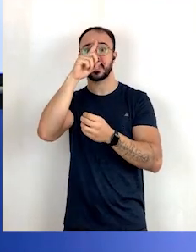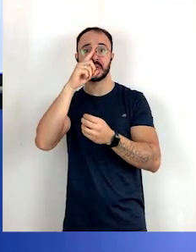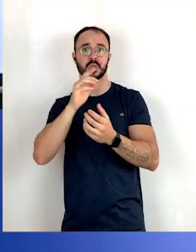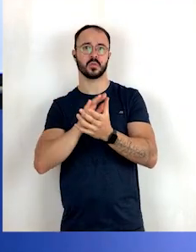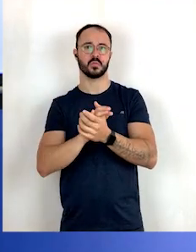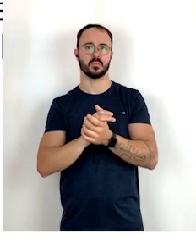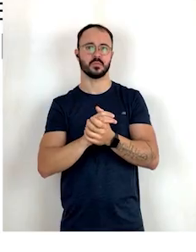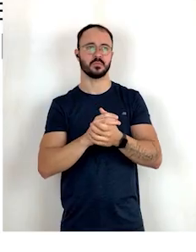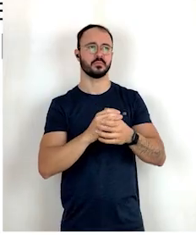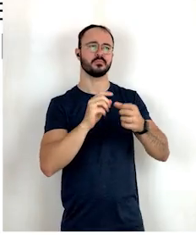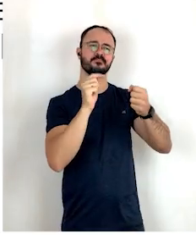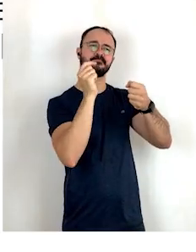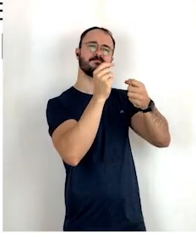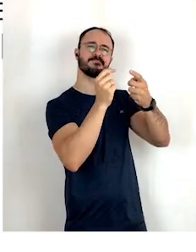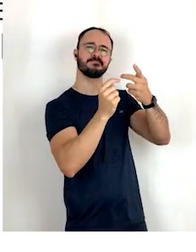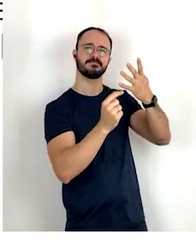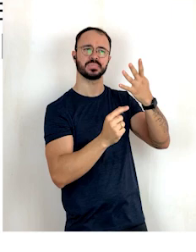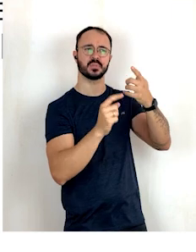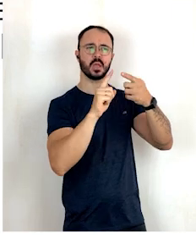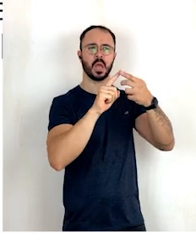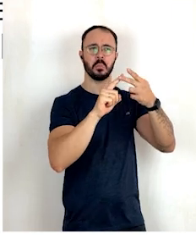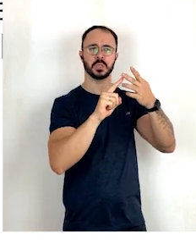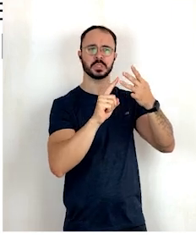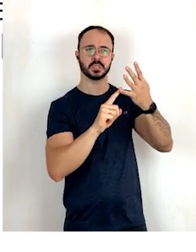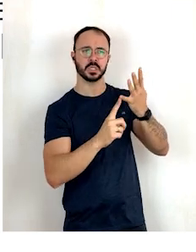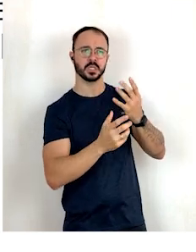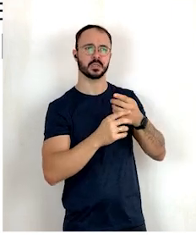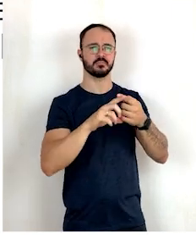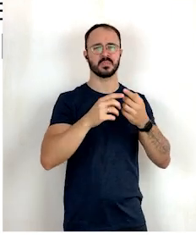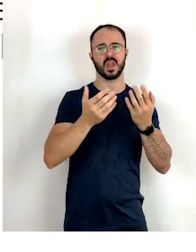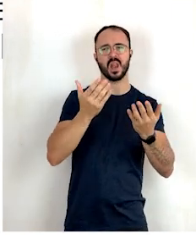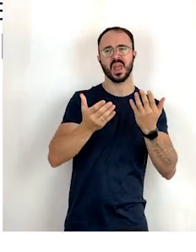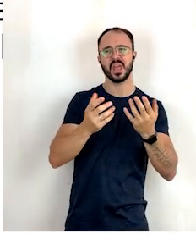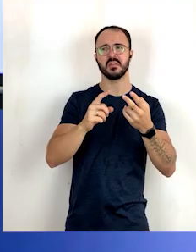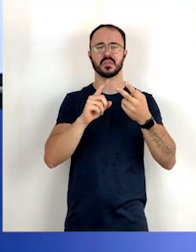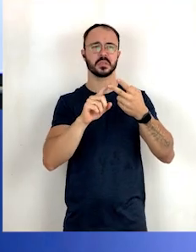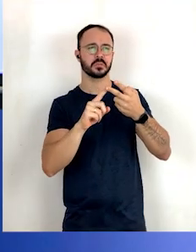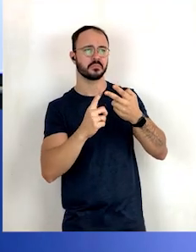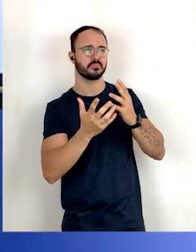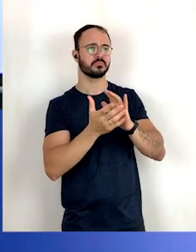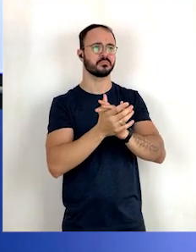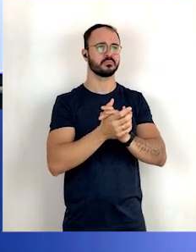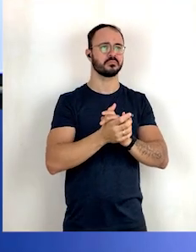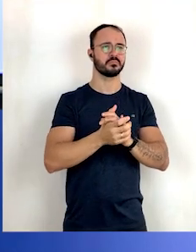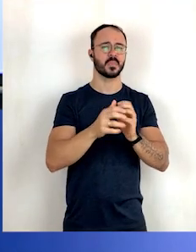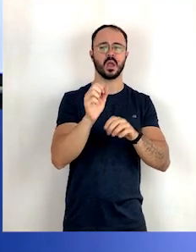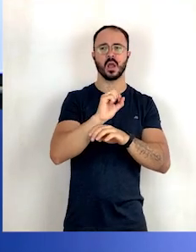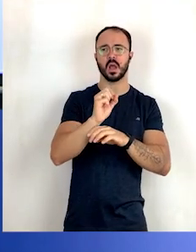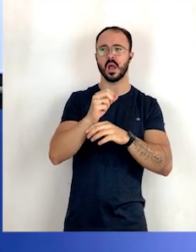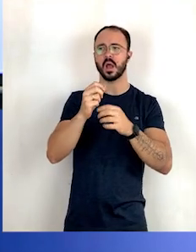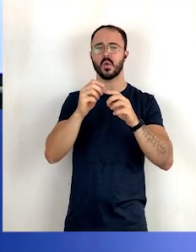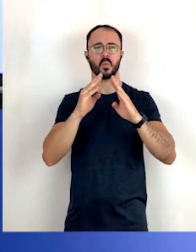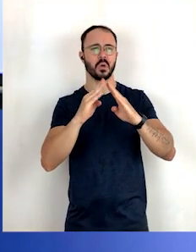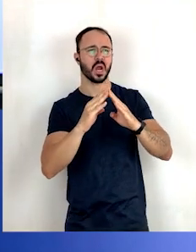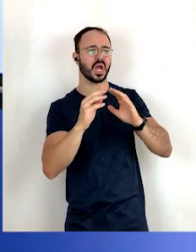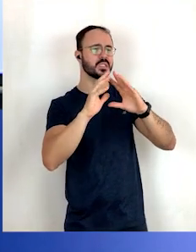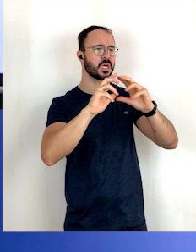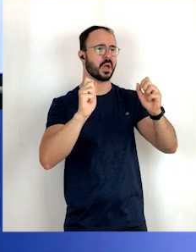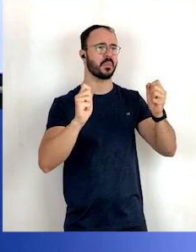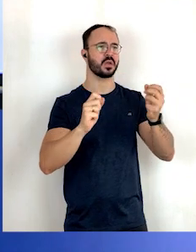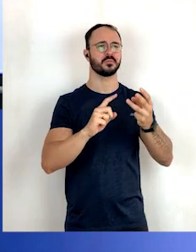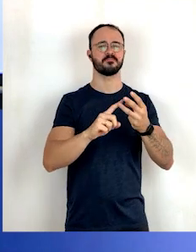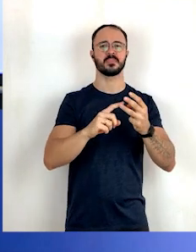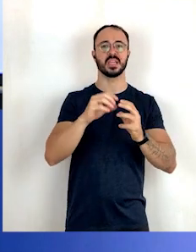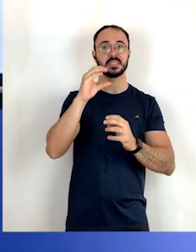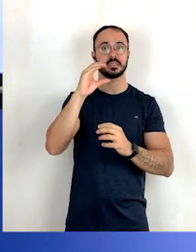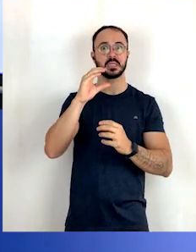carros tombados. Vagões de trens podem ser descarrilhados, danos moderados. Letra C. Arremessa veículos a centenas de